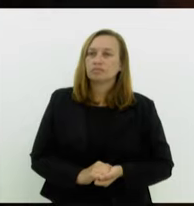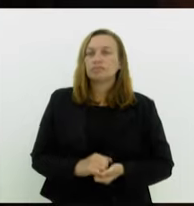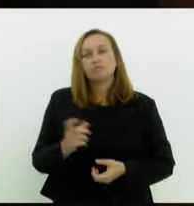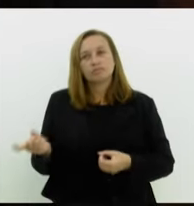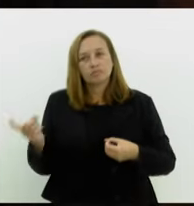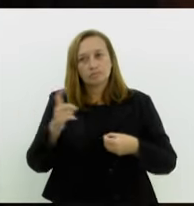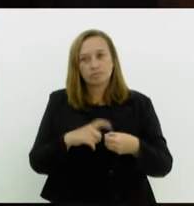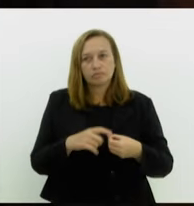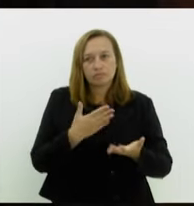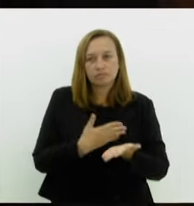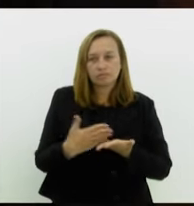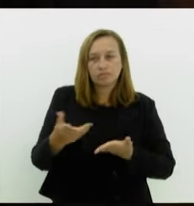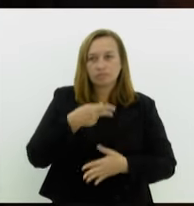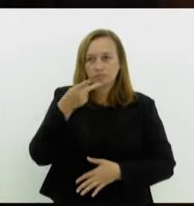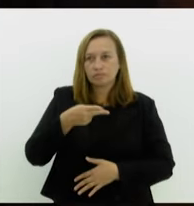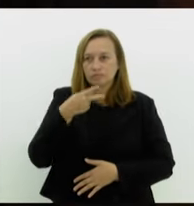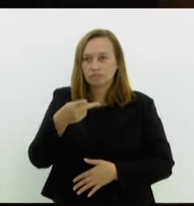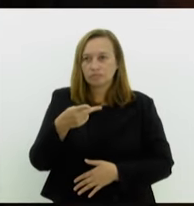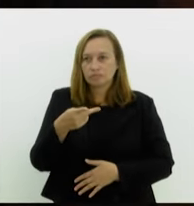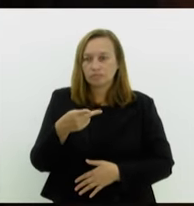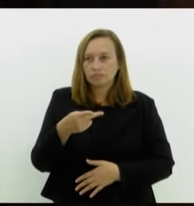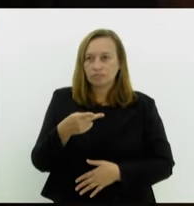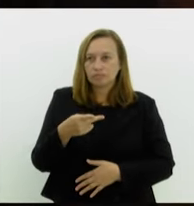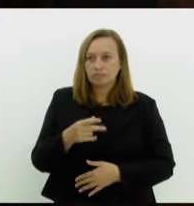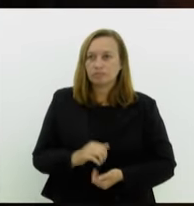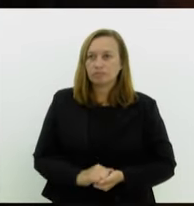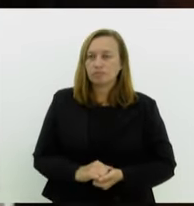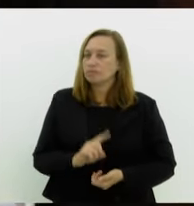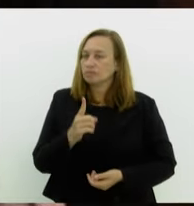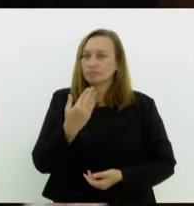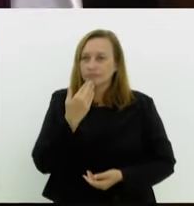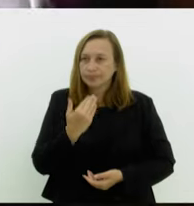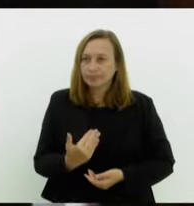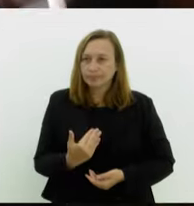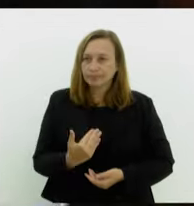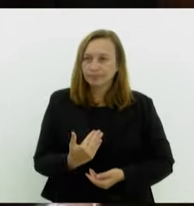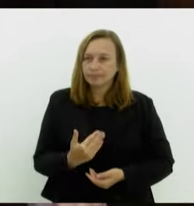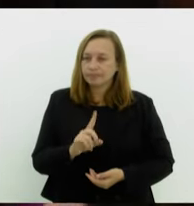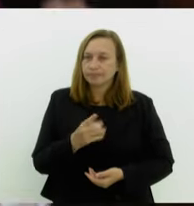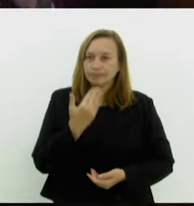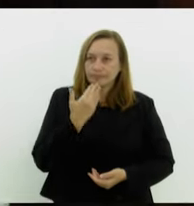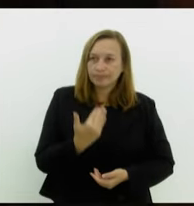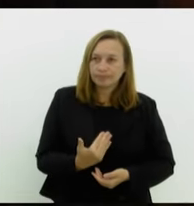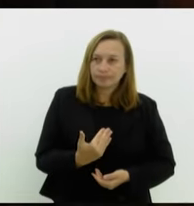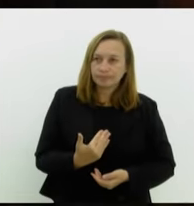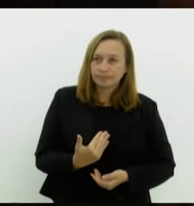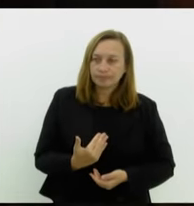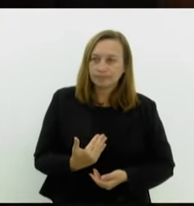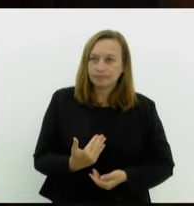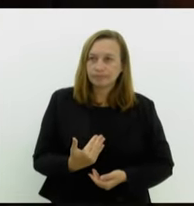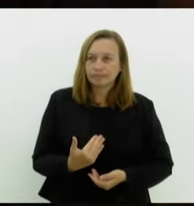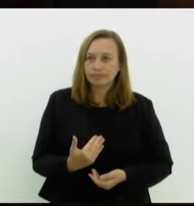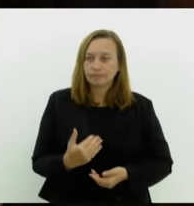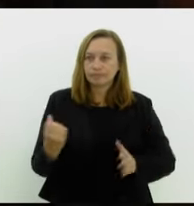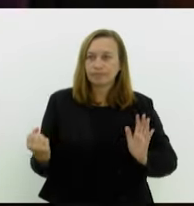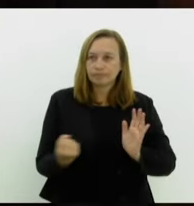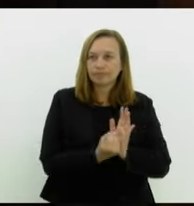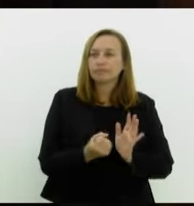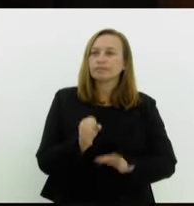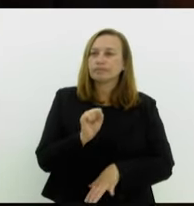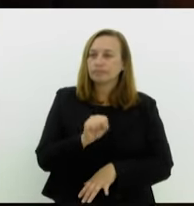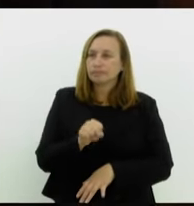volto pro começo da minha fala não é favor não é simbolismo é questão